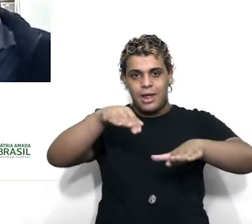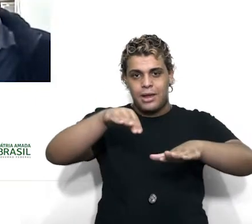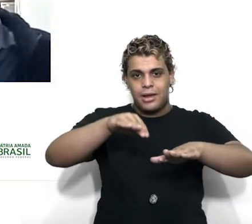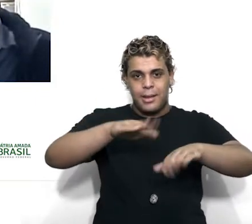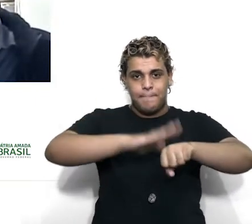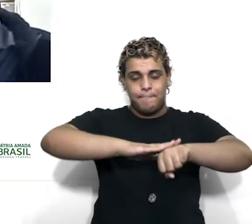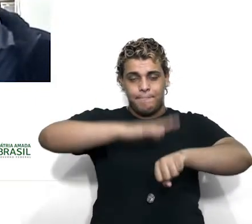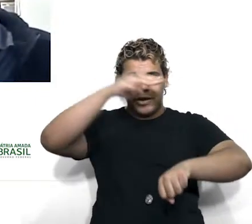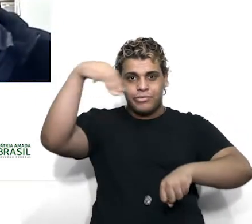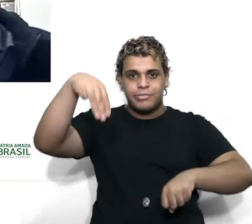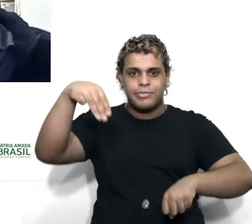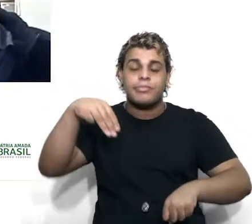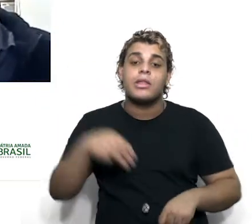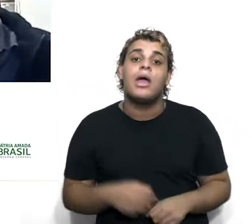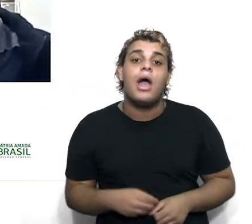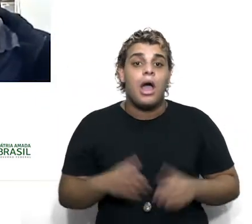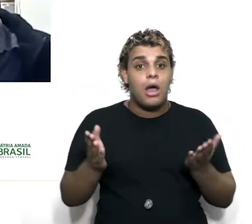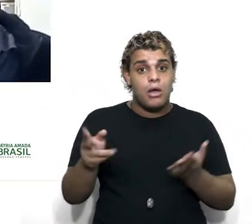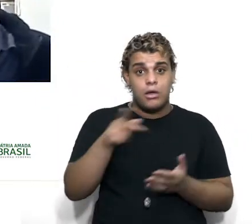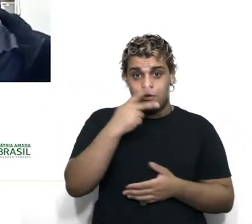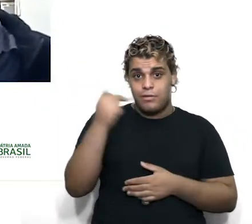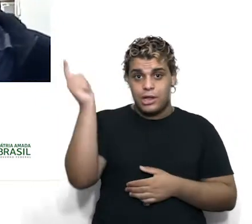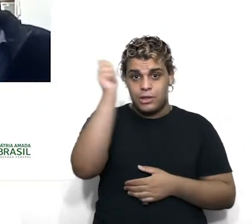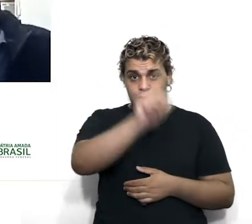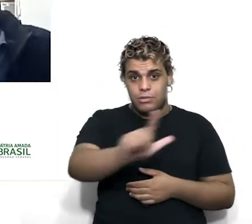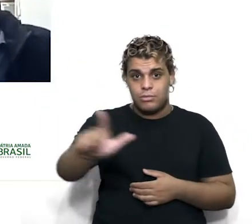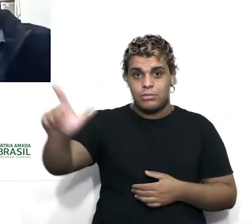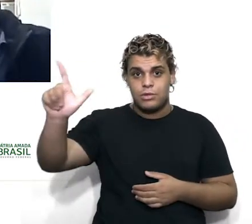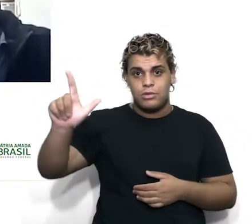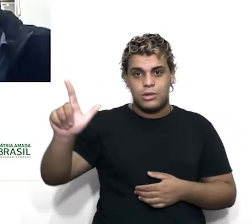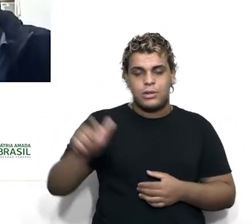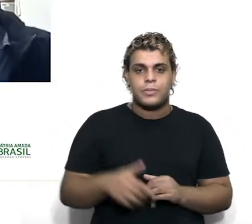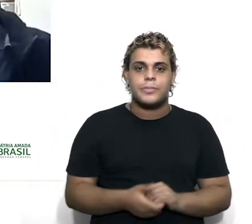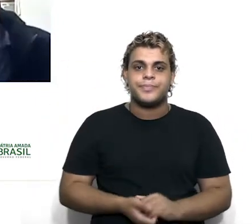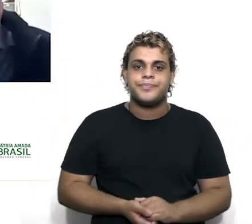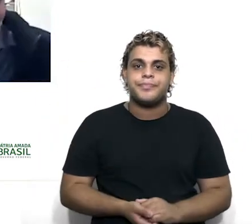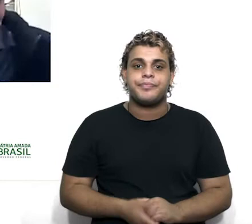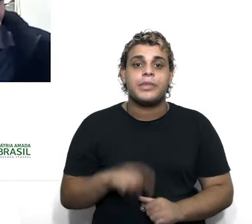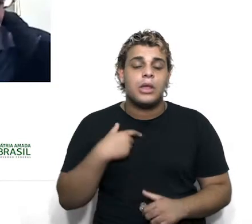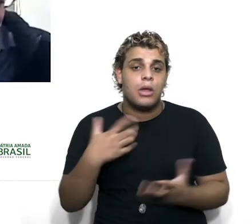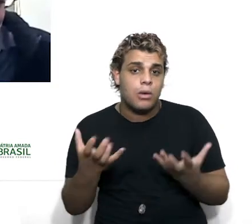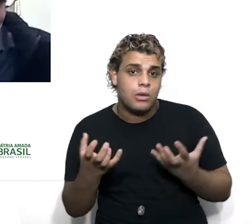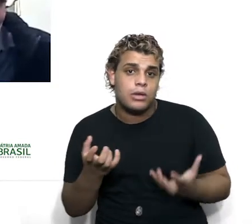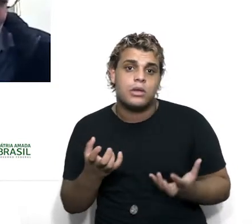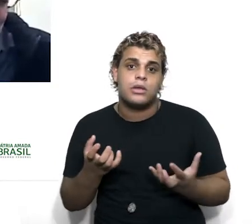Vamos conversar sobre literatura, que nós vamos ficar aqui até amanhã cedo, Gonçalo. Eu queria que você...